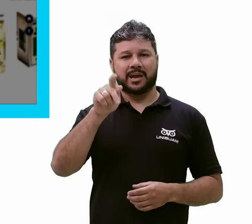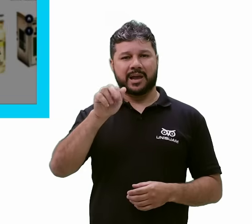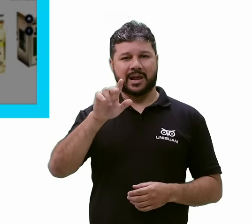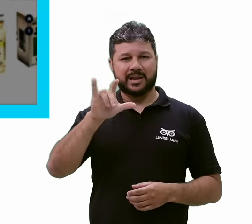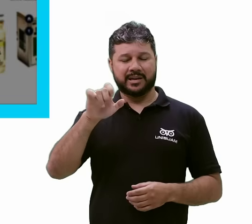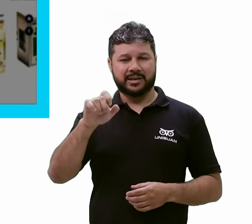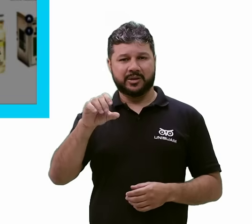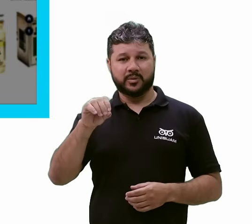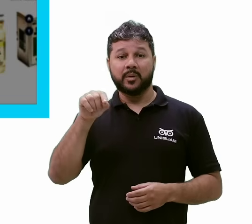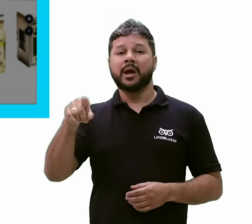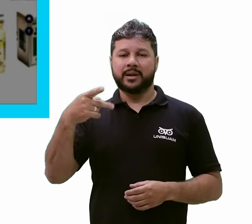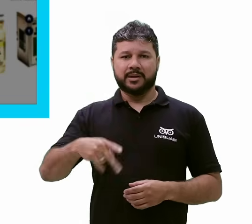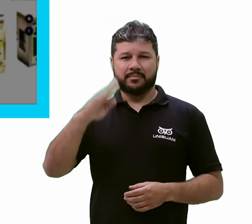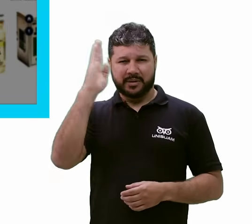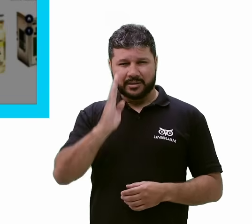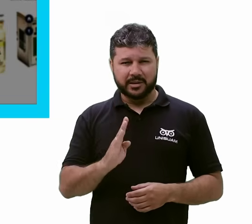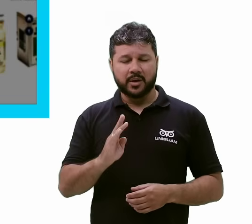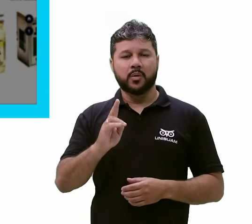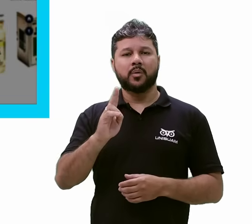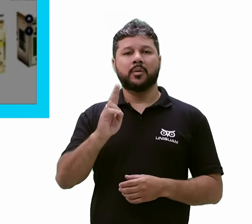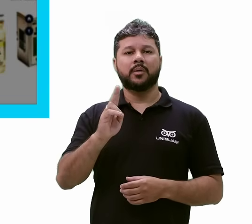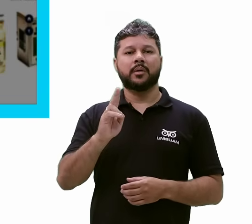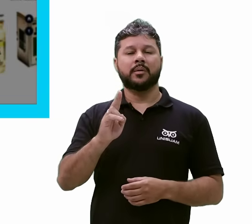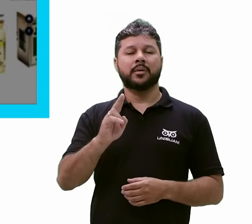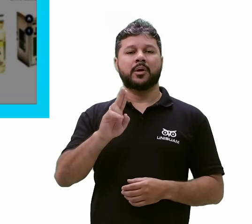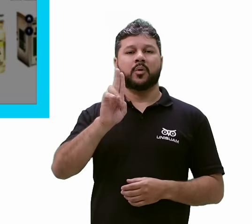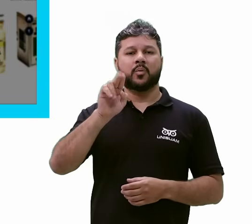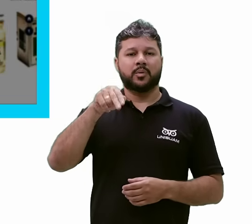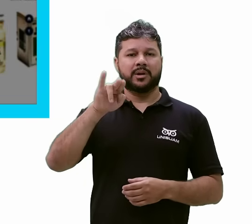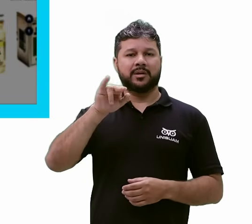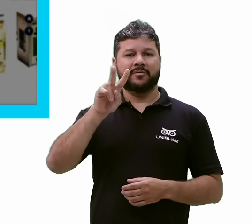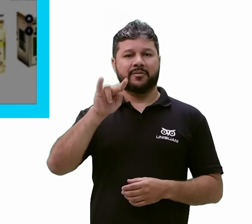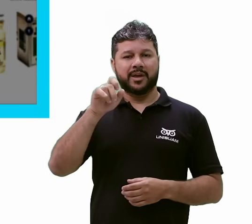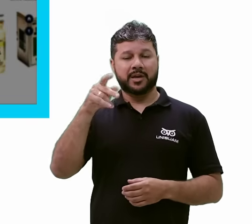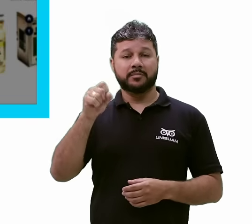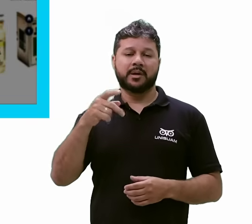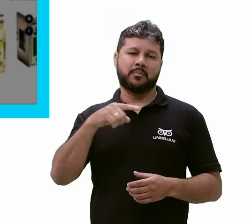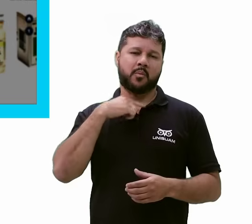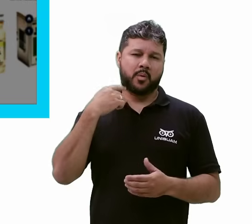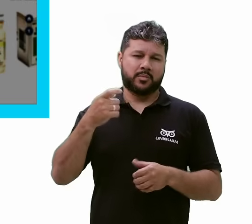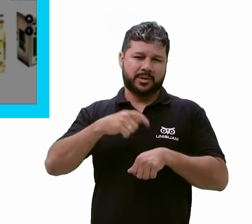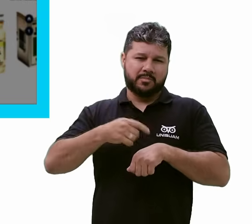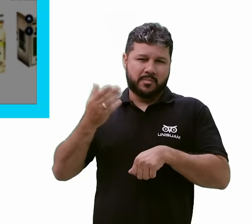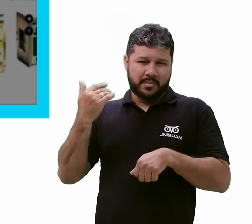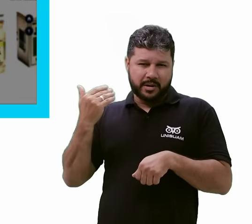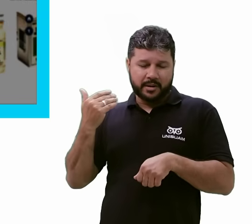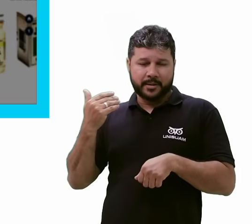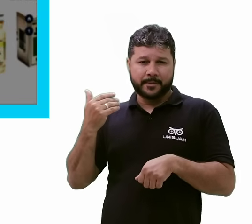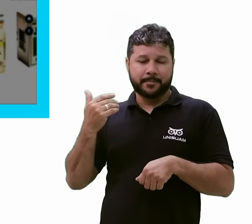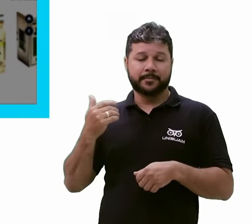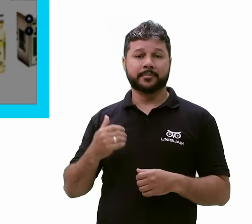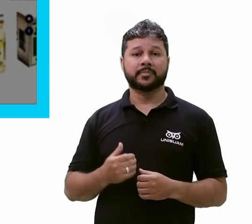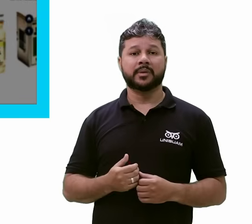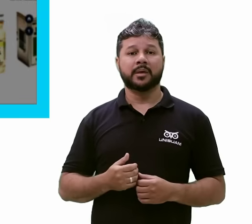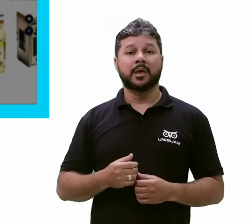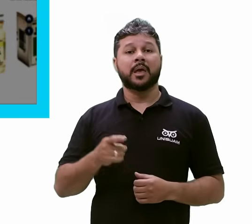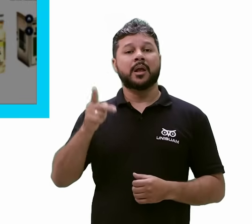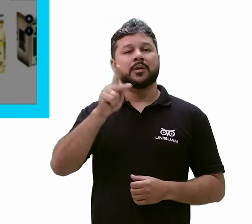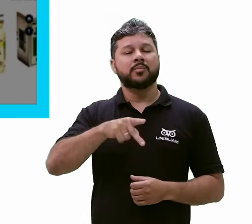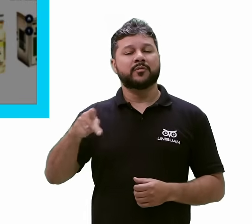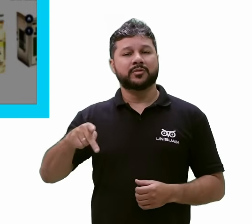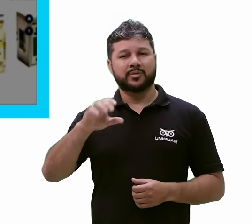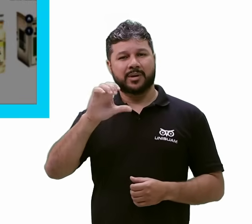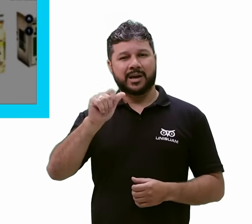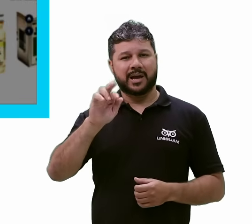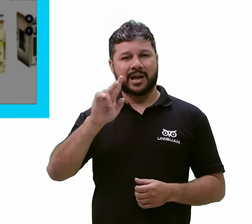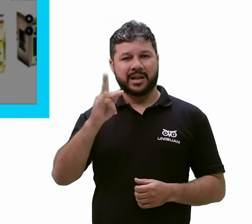Carlini, que é brasileiro, né, da Universidade da Unifesp, falecido recentemente, o